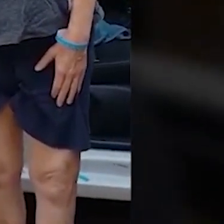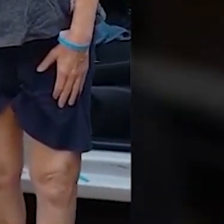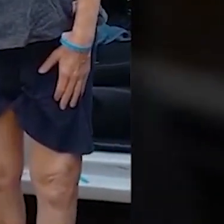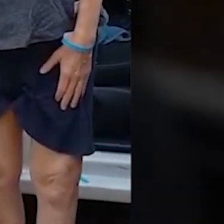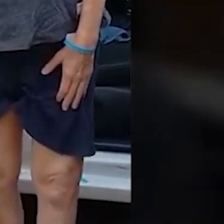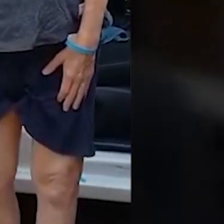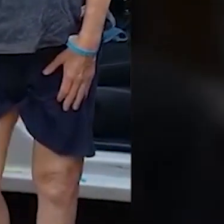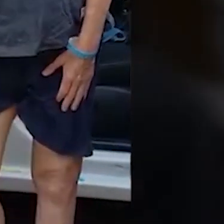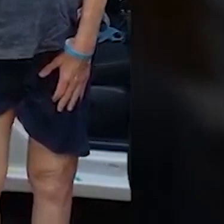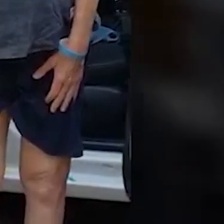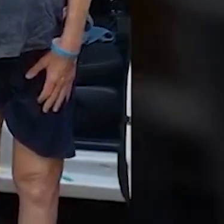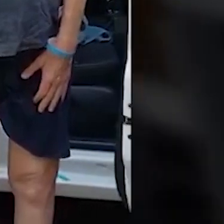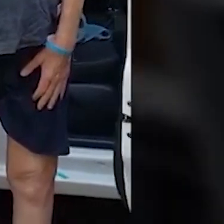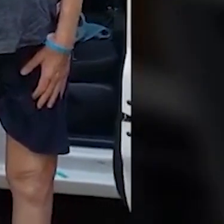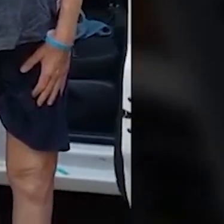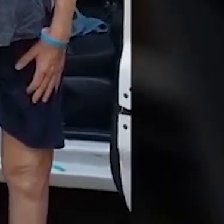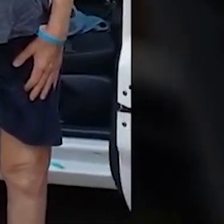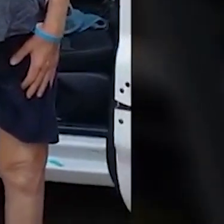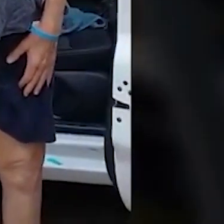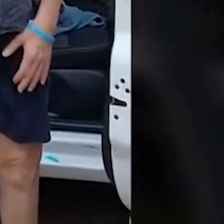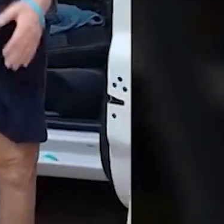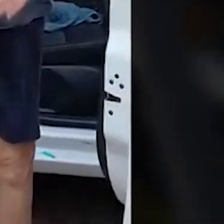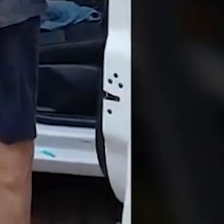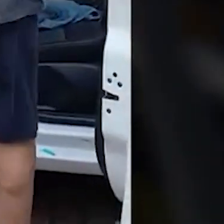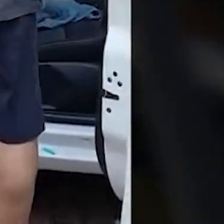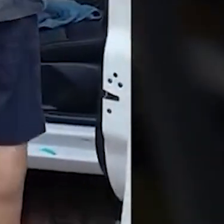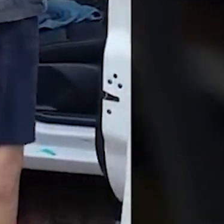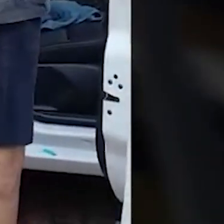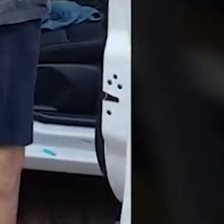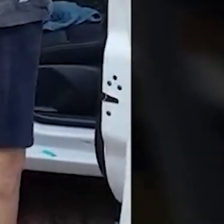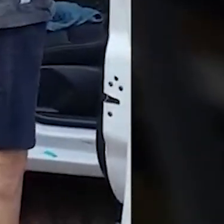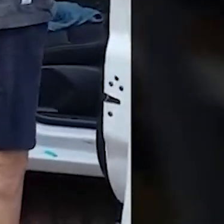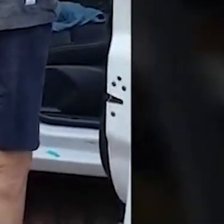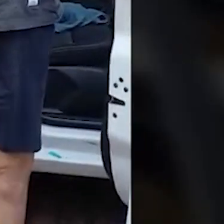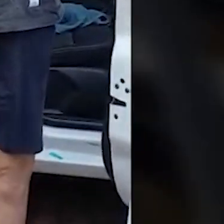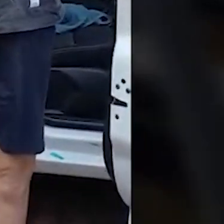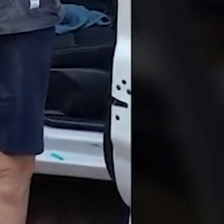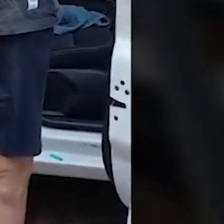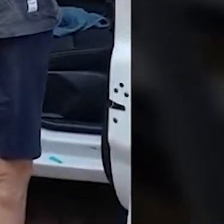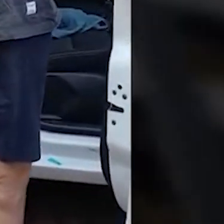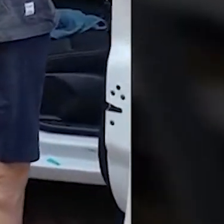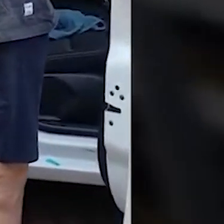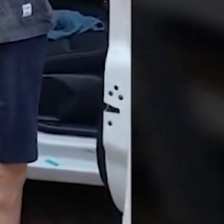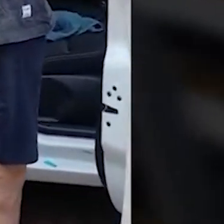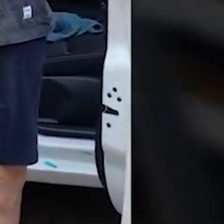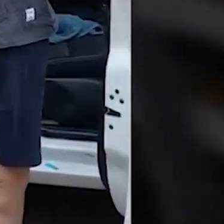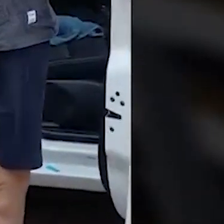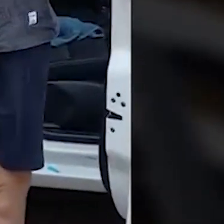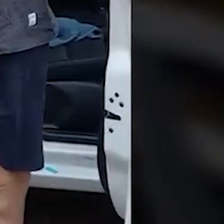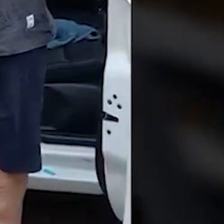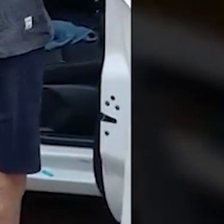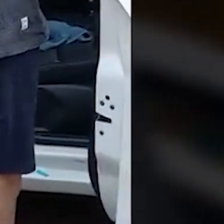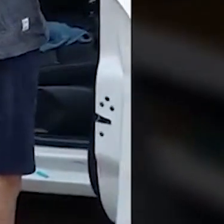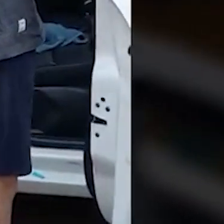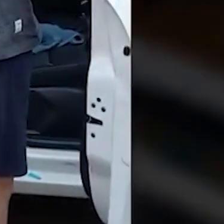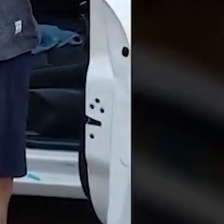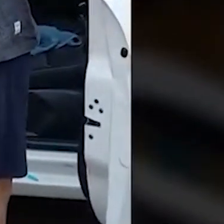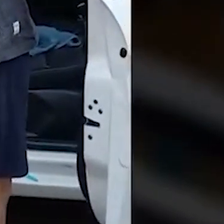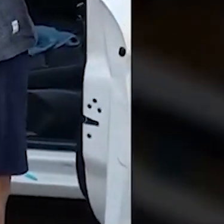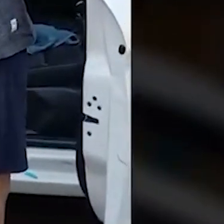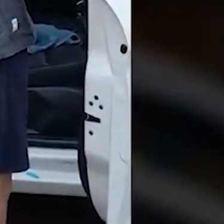dias mais difíceis, ele sempre mostrou que esteve ali. E hoje você é